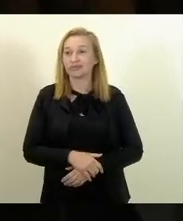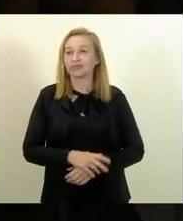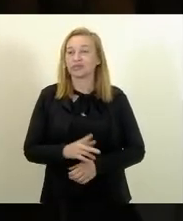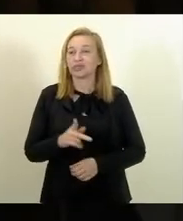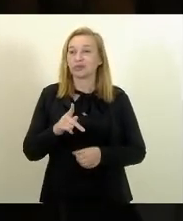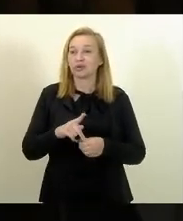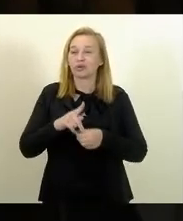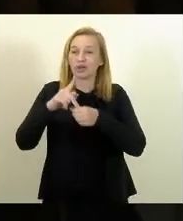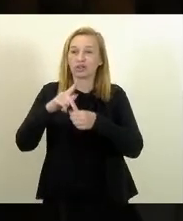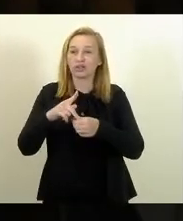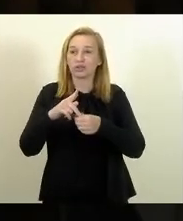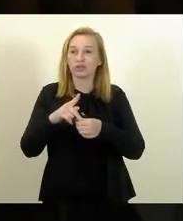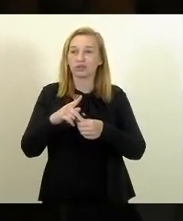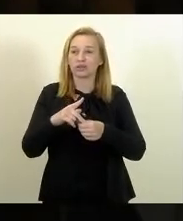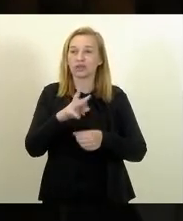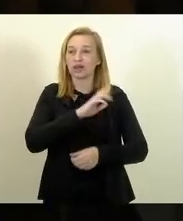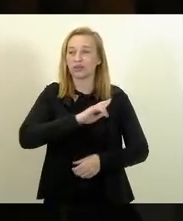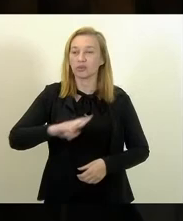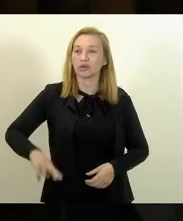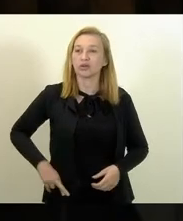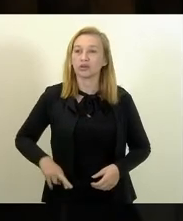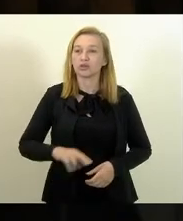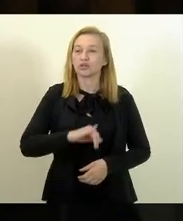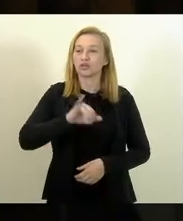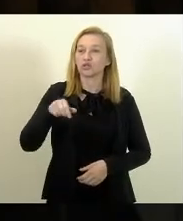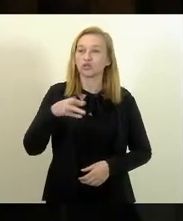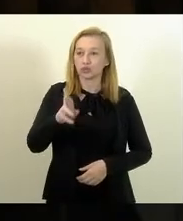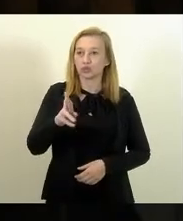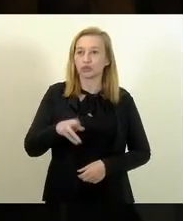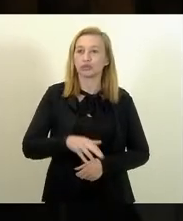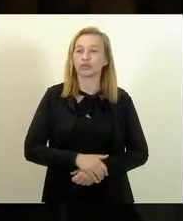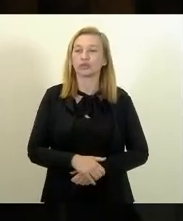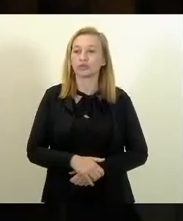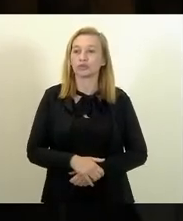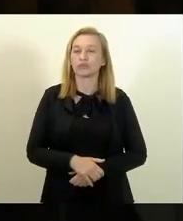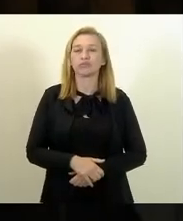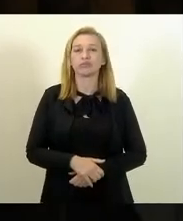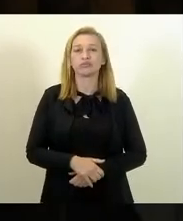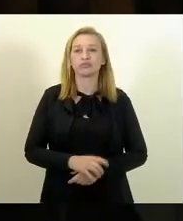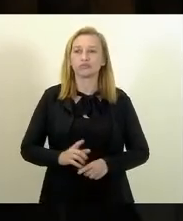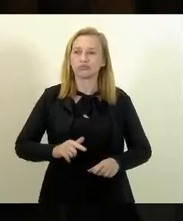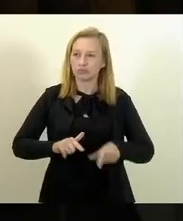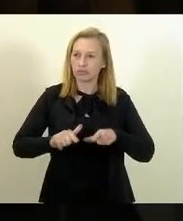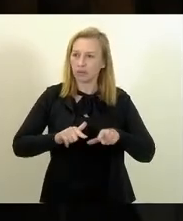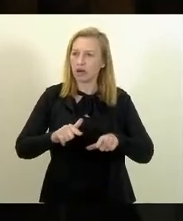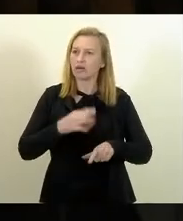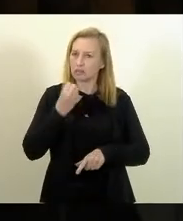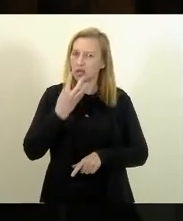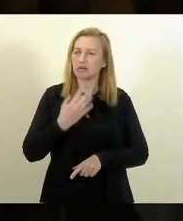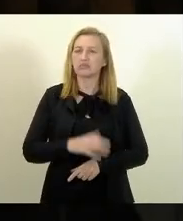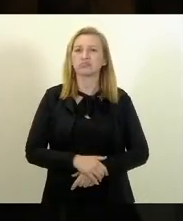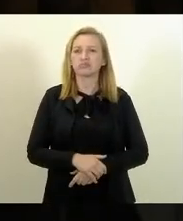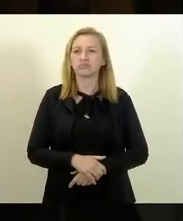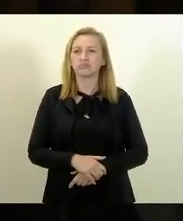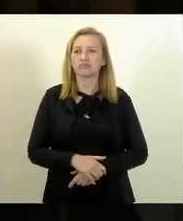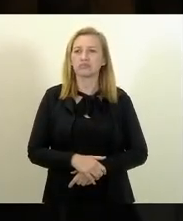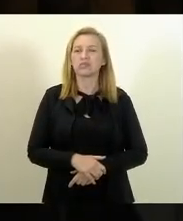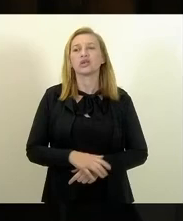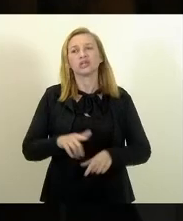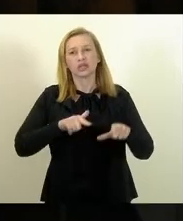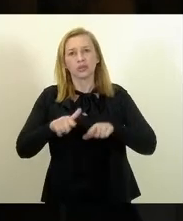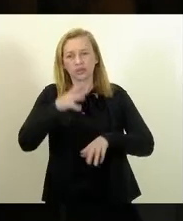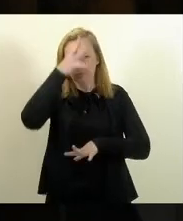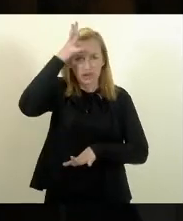da República, Júlio José Araújo Júnior, né? Procurador muito atuante, ele atuou no Amazonas,